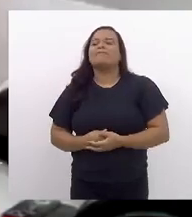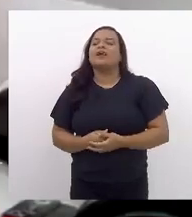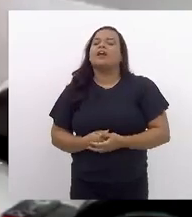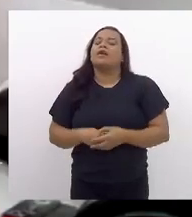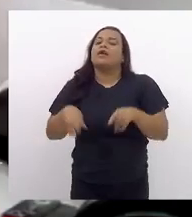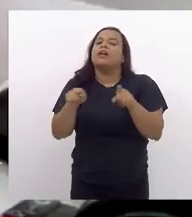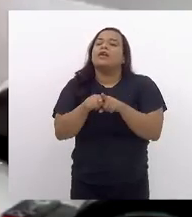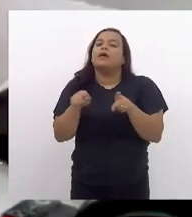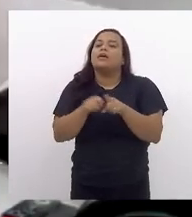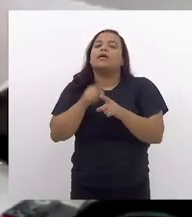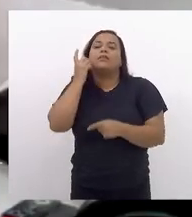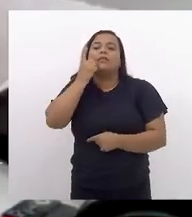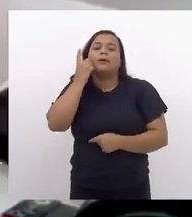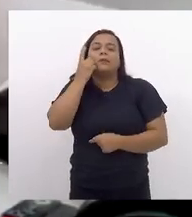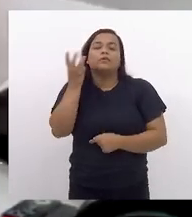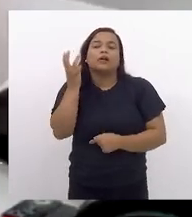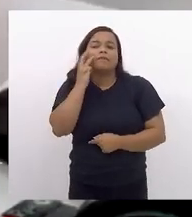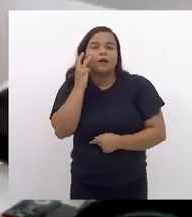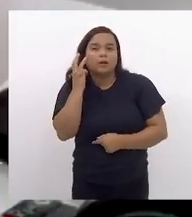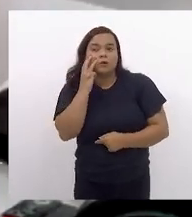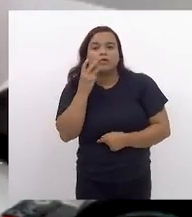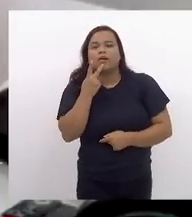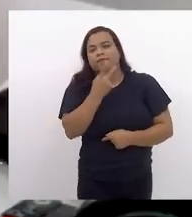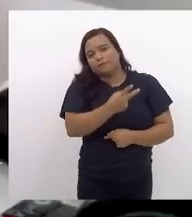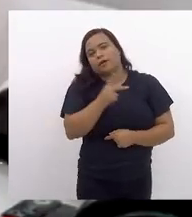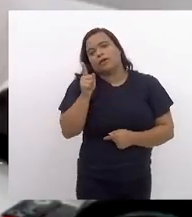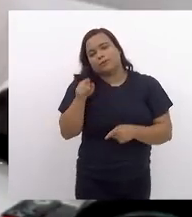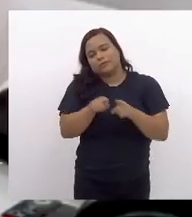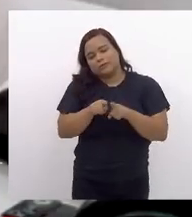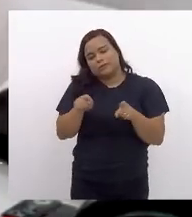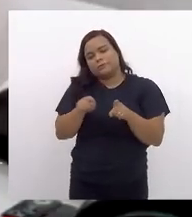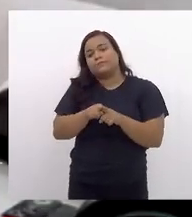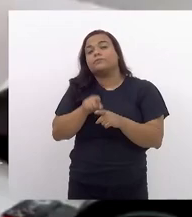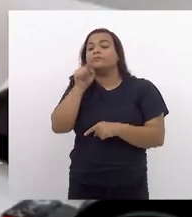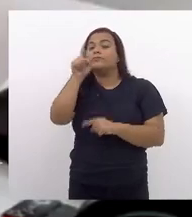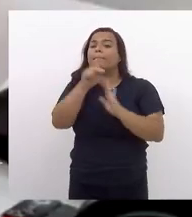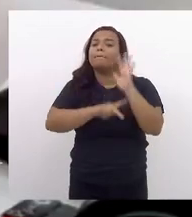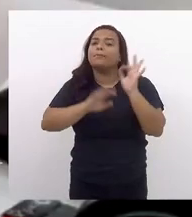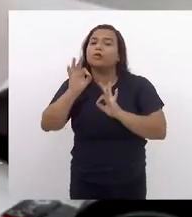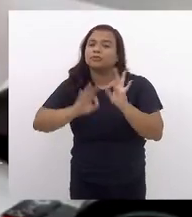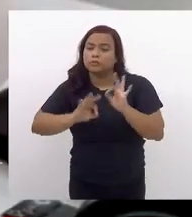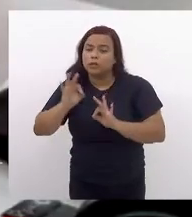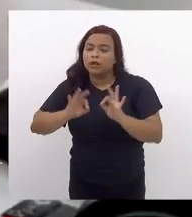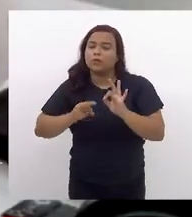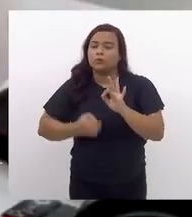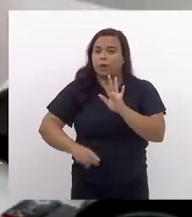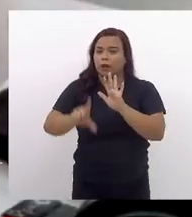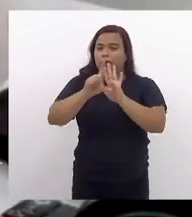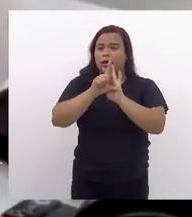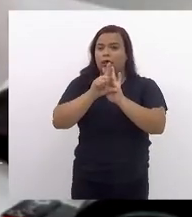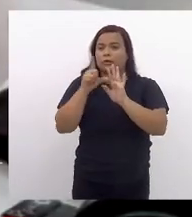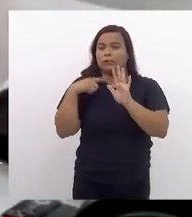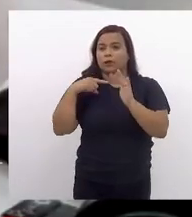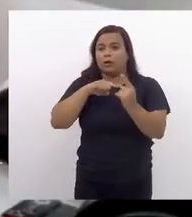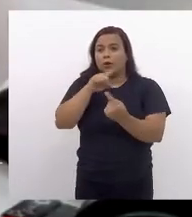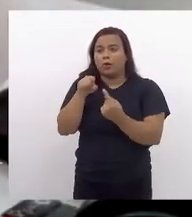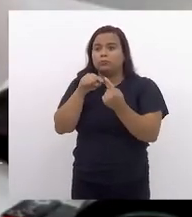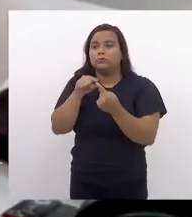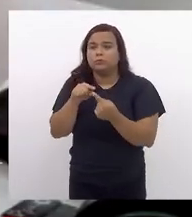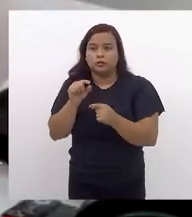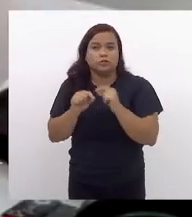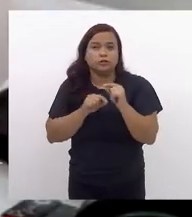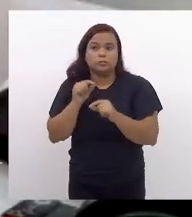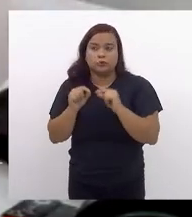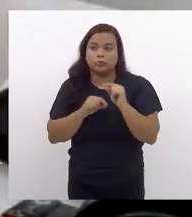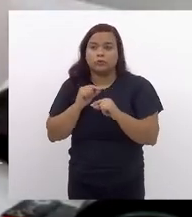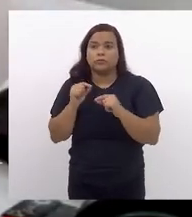pelo deputado Valdec, esse projeto de lei, ele tem o intuito de